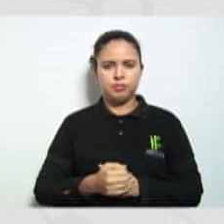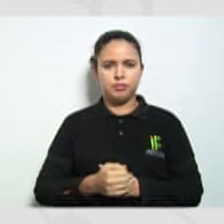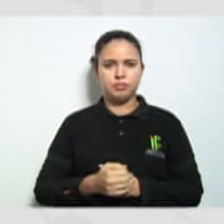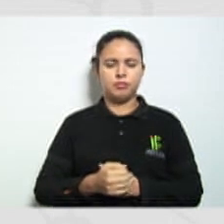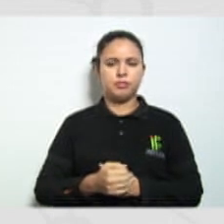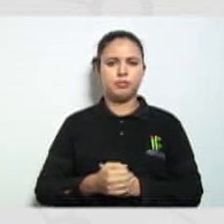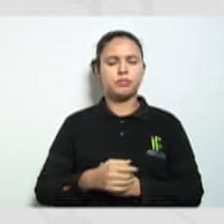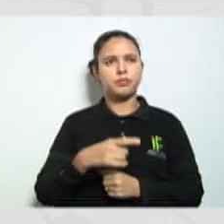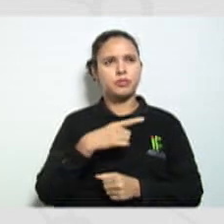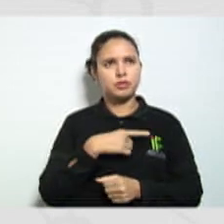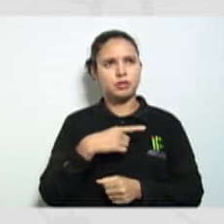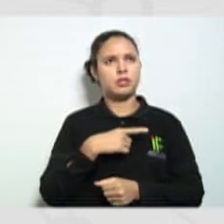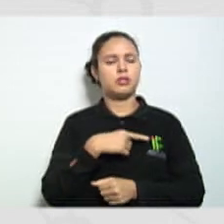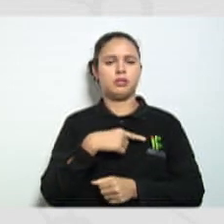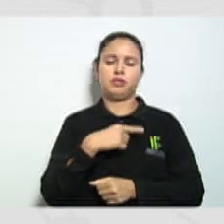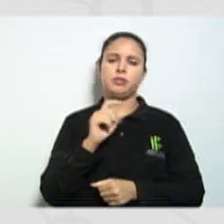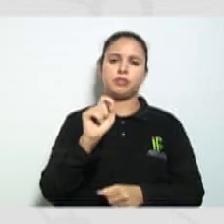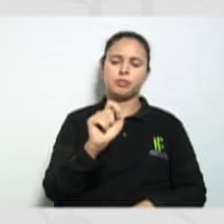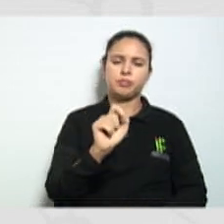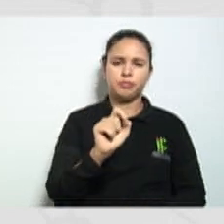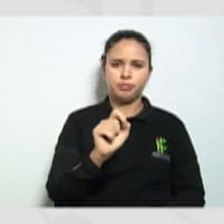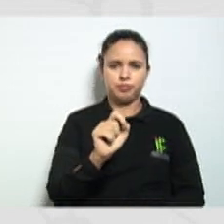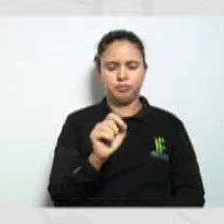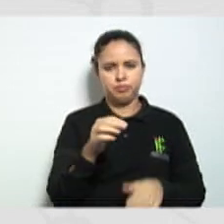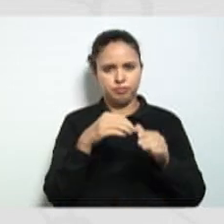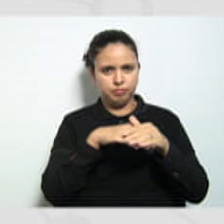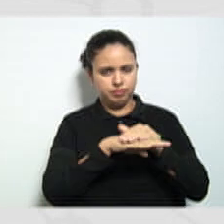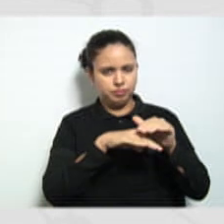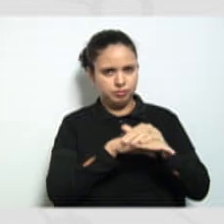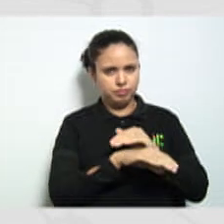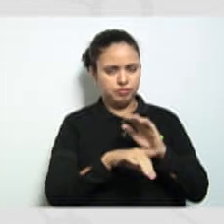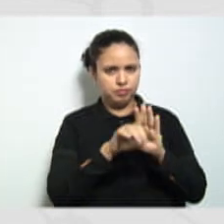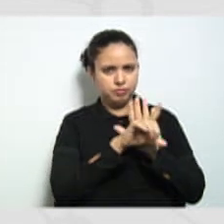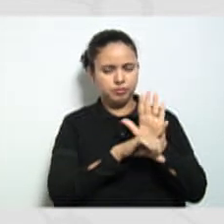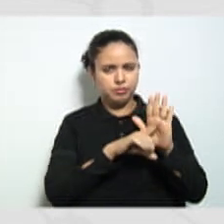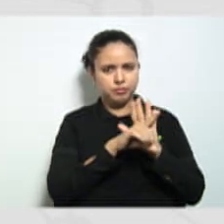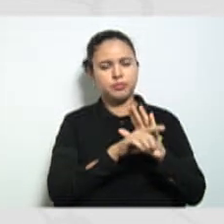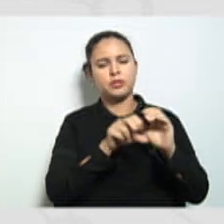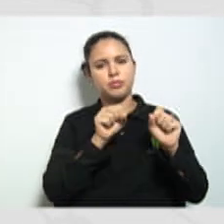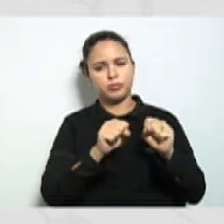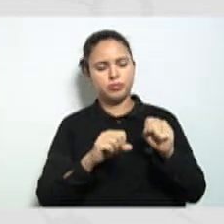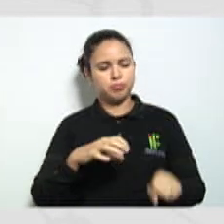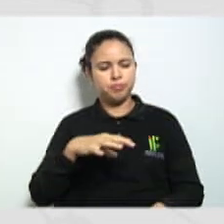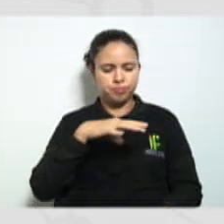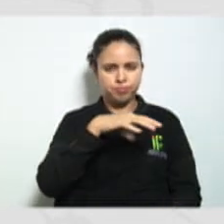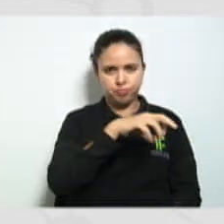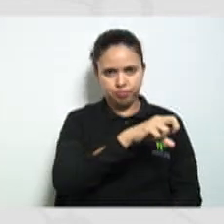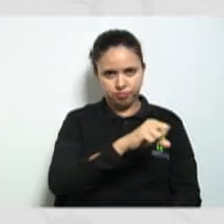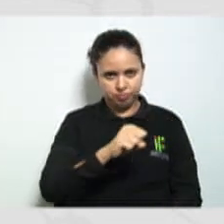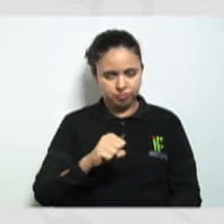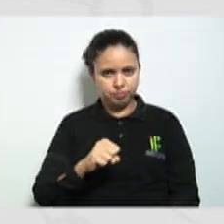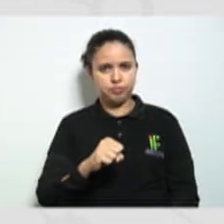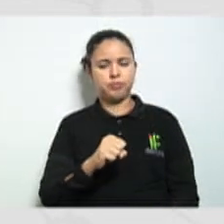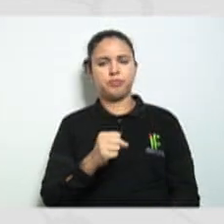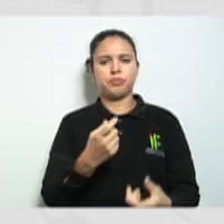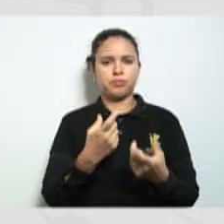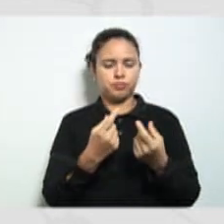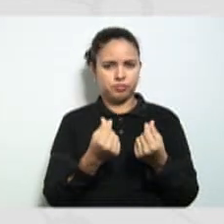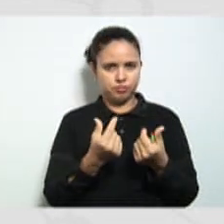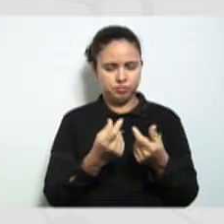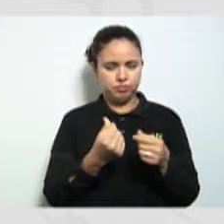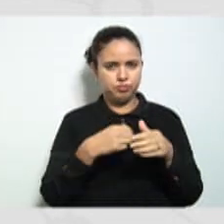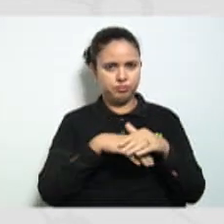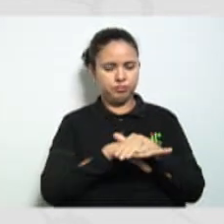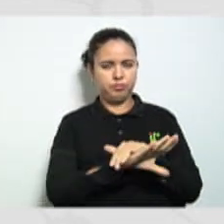reserva legal? Sim. Então, eu vou lá e vou pegar aquele recurso financeiro que está lá em